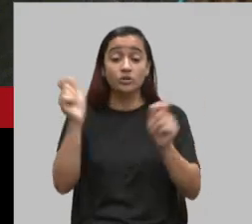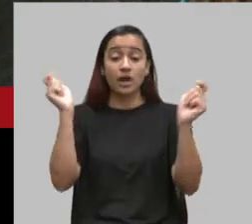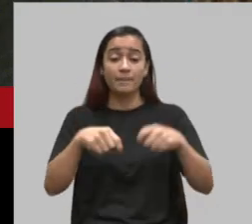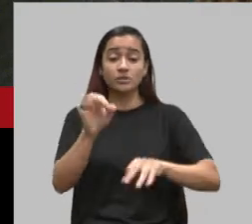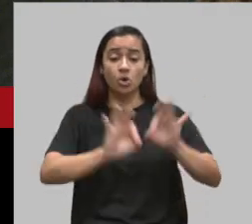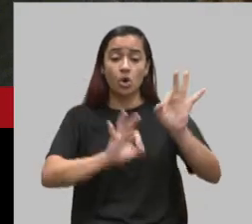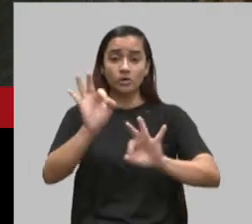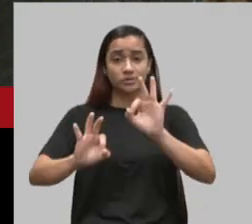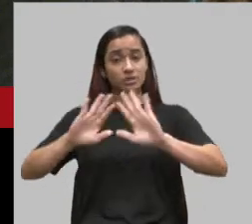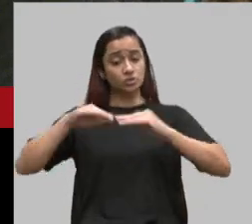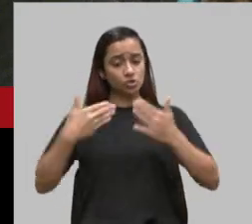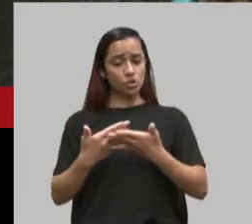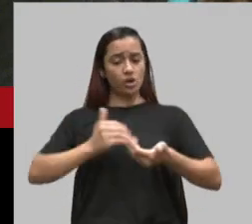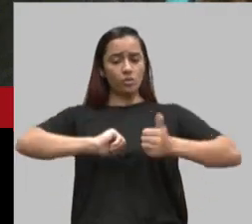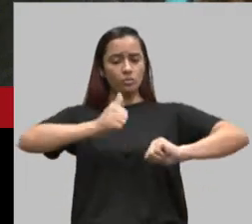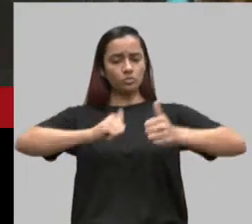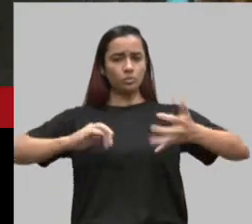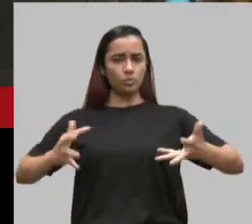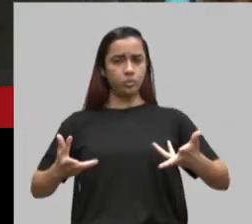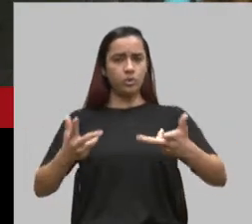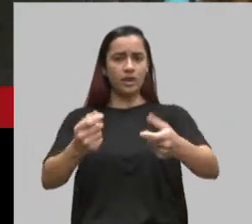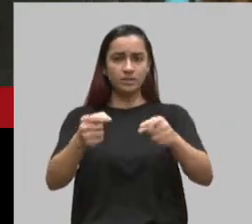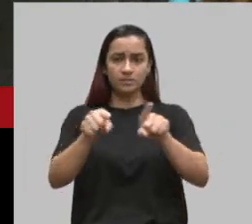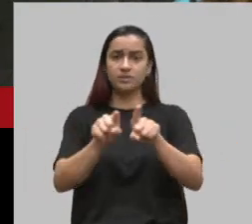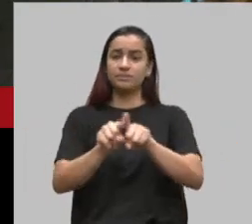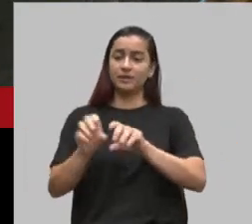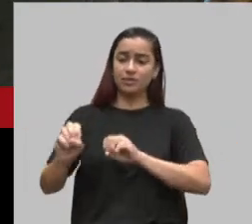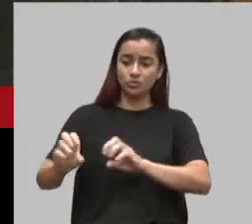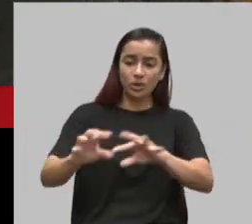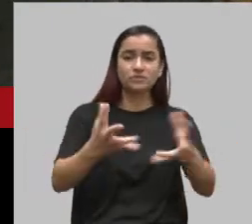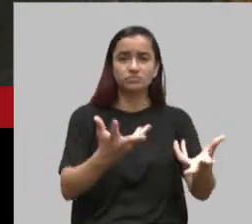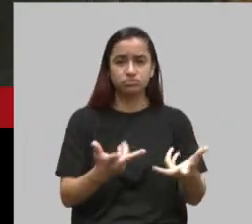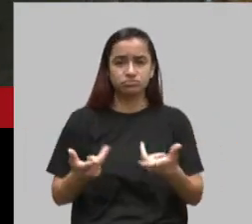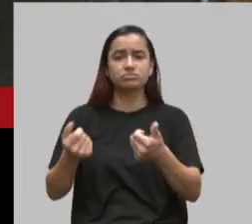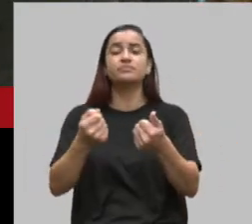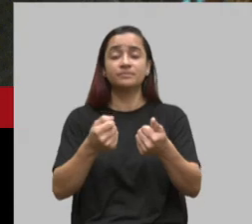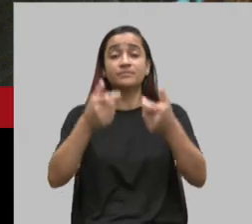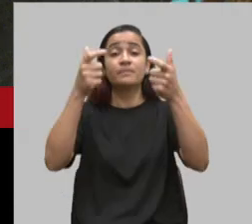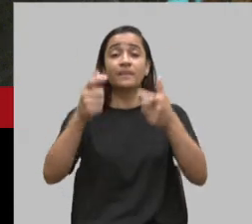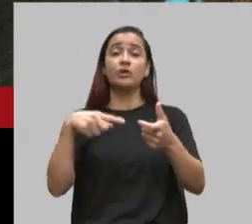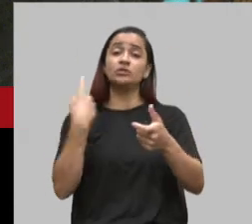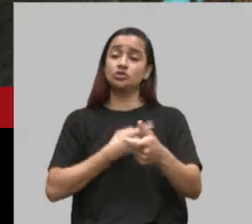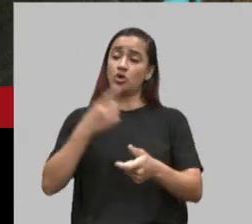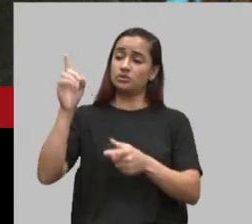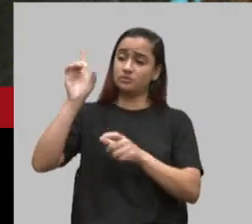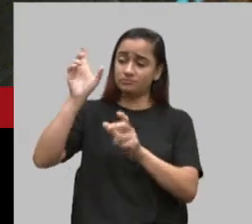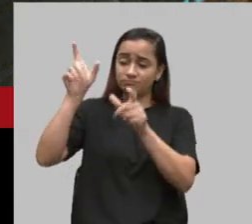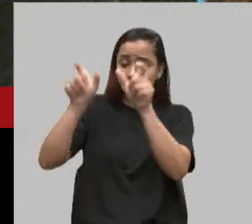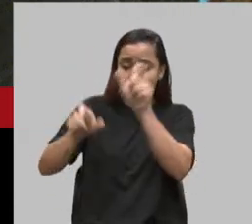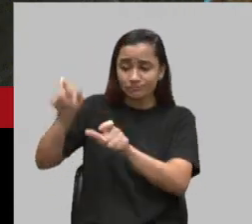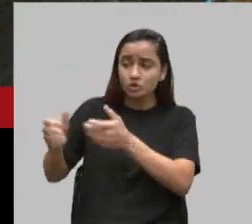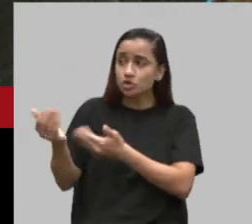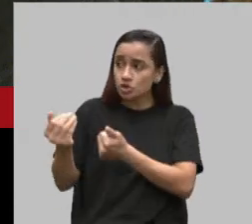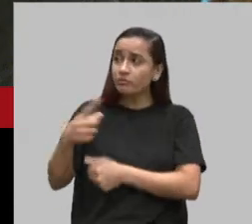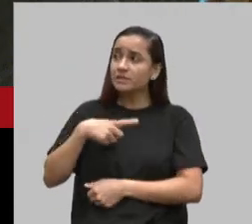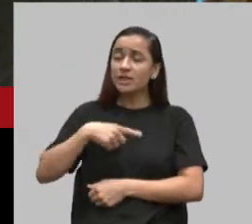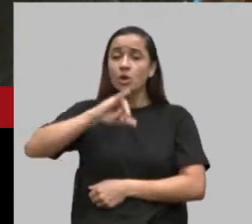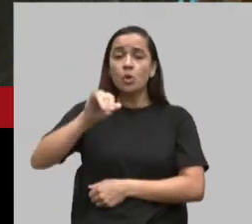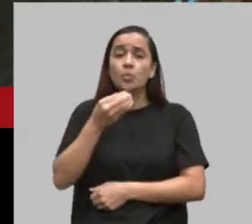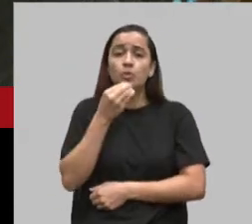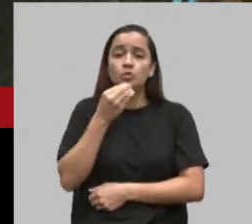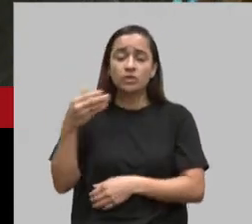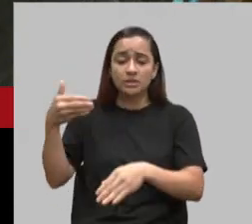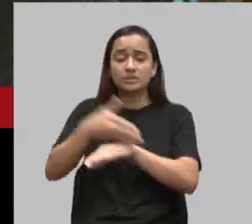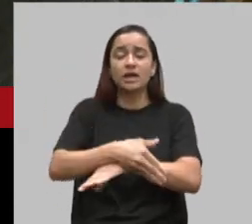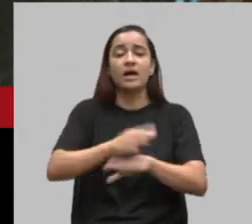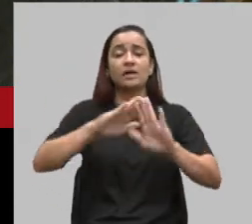de qualidade e uma educação realmente emancipadora e que fa com que nós enquanto Juventude tenhamos a oportunidade de sair da escola uma formação